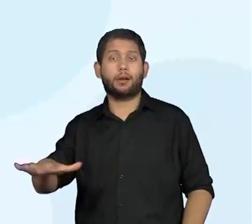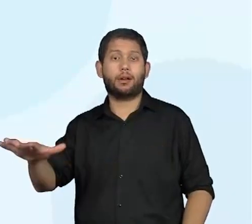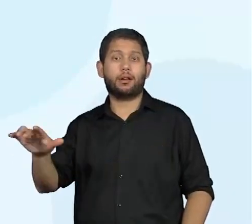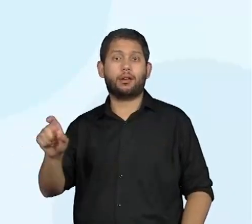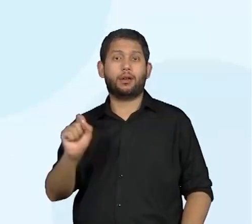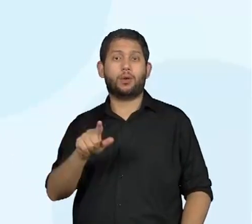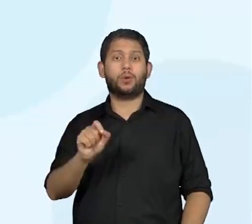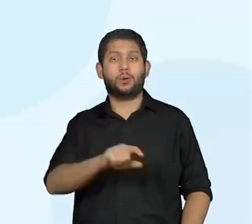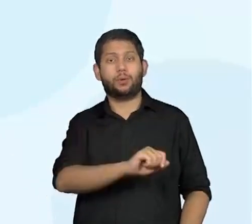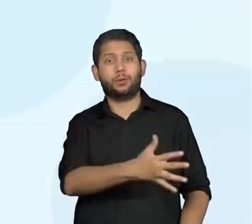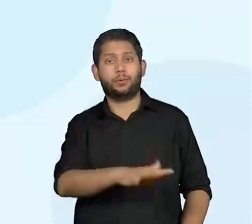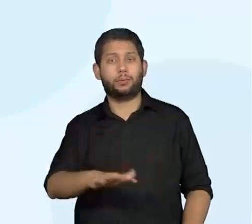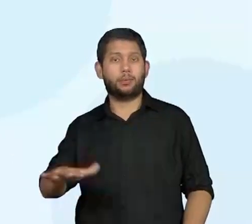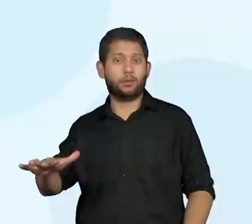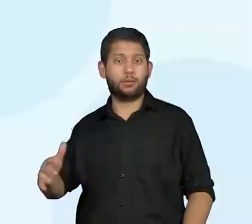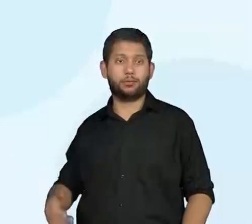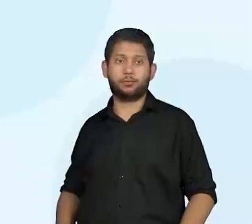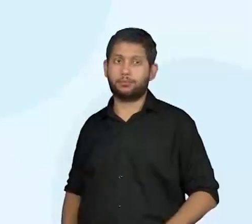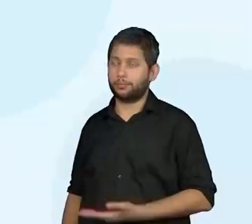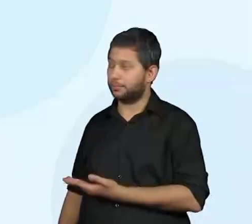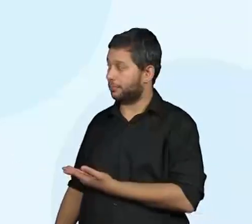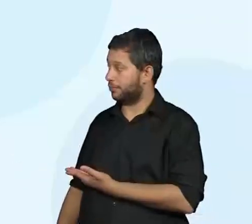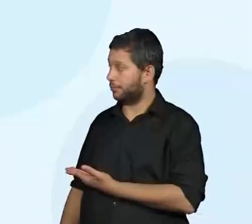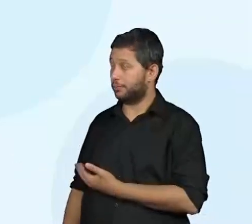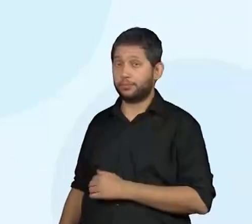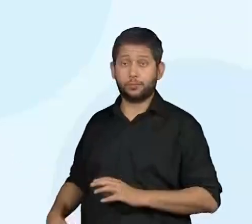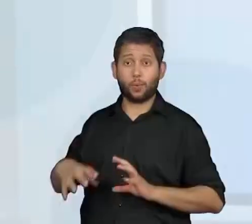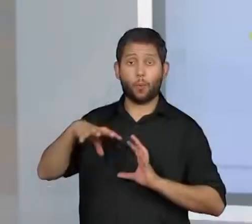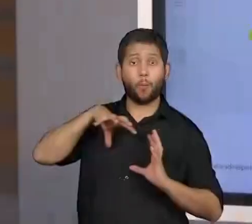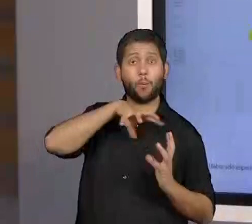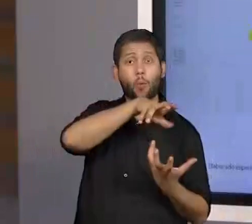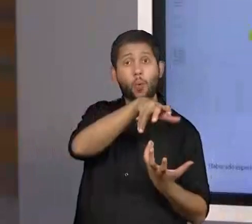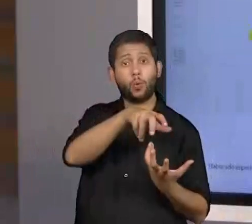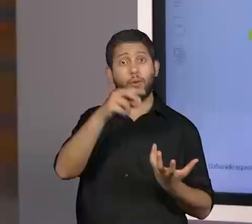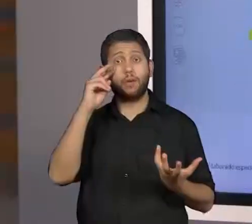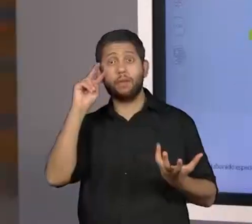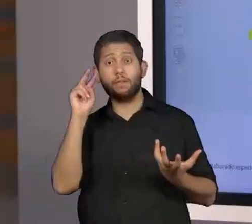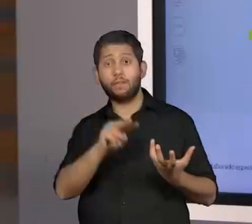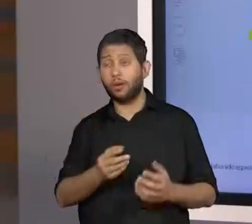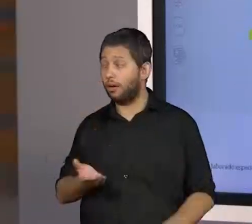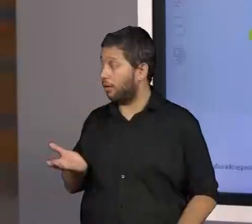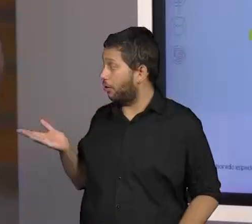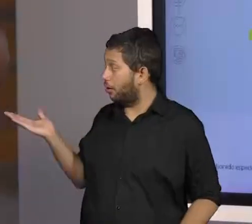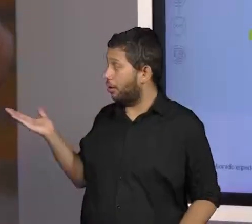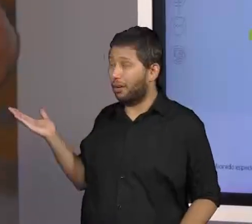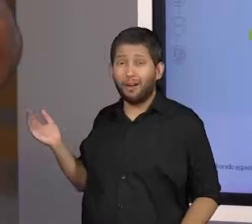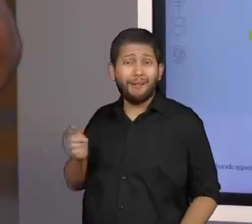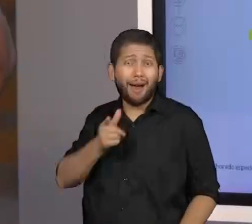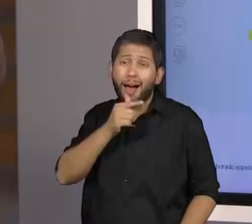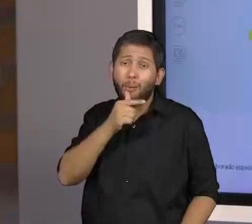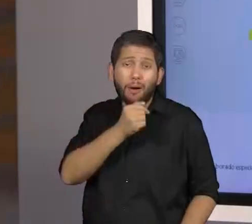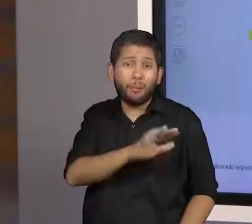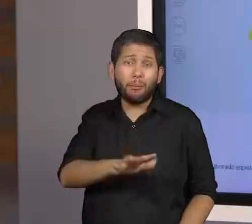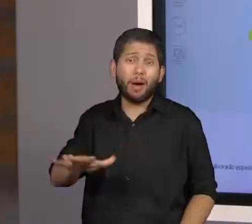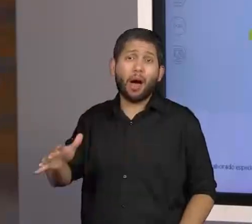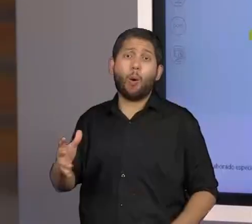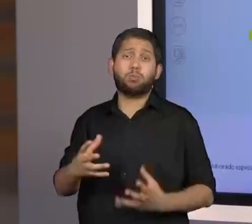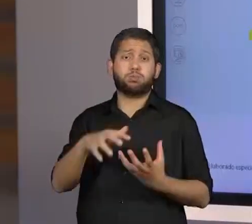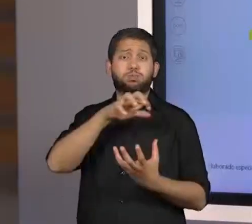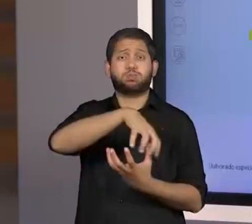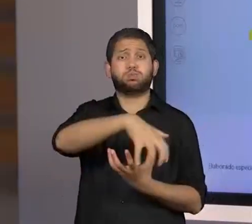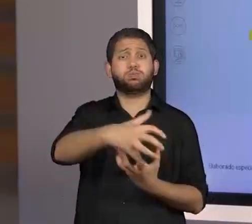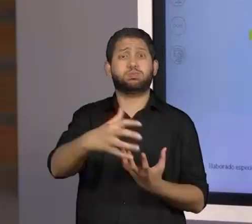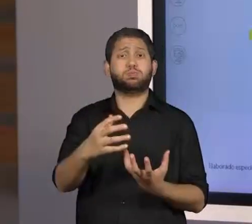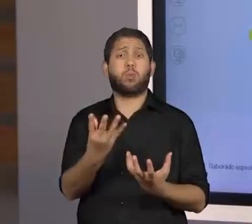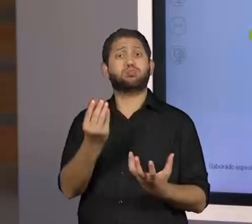Então, a gente percebe aí, olha só, quando a gente pensa no globo terrestre, a gente lembra aí uma boa porcentagem de água